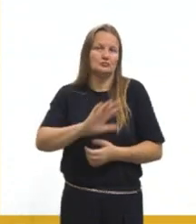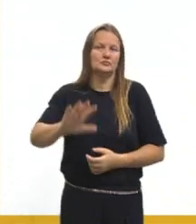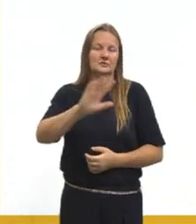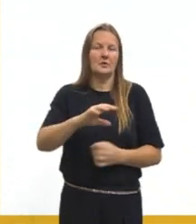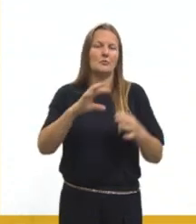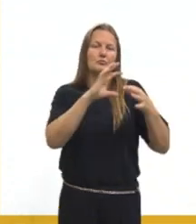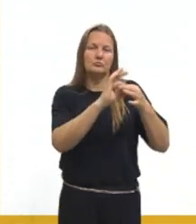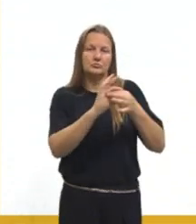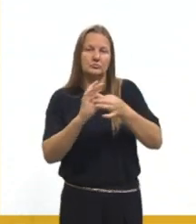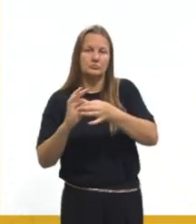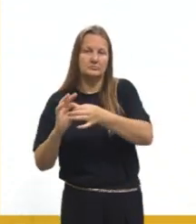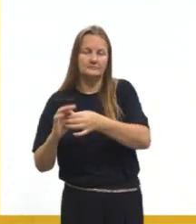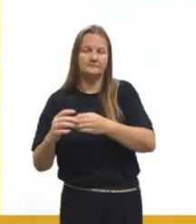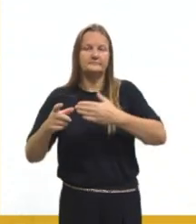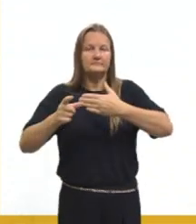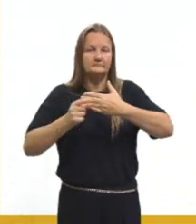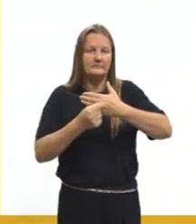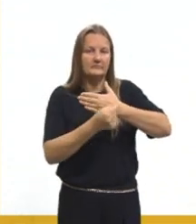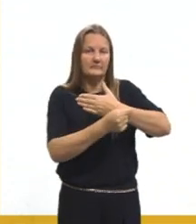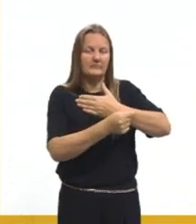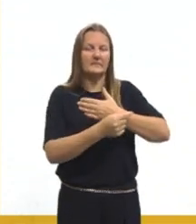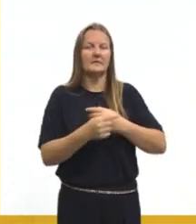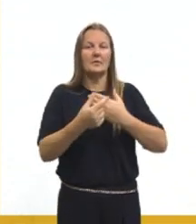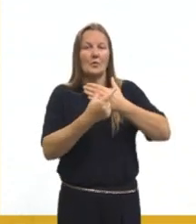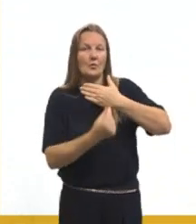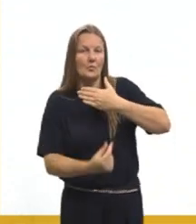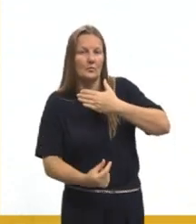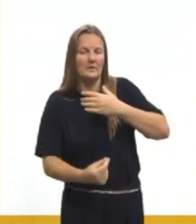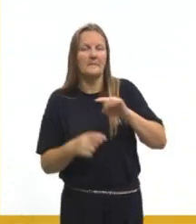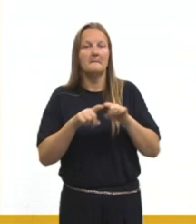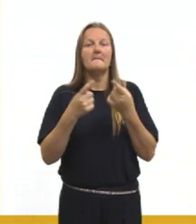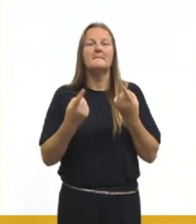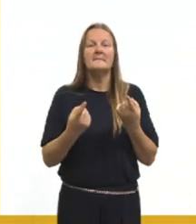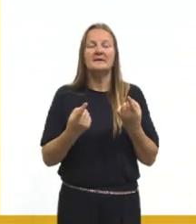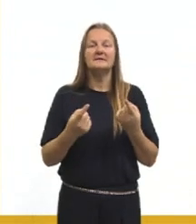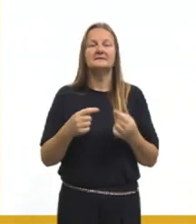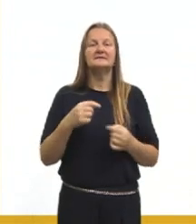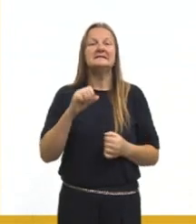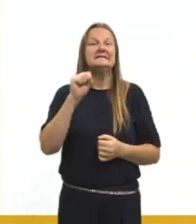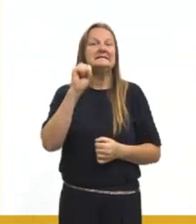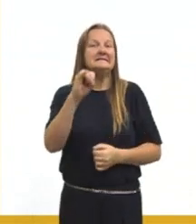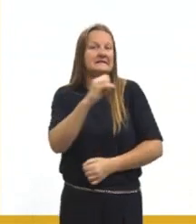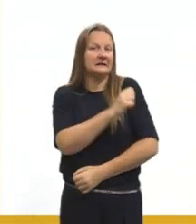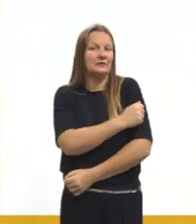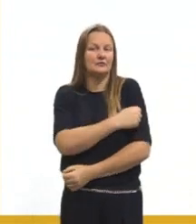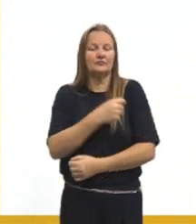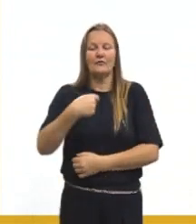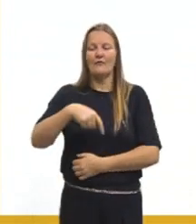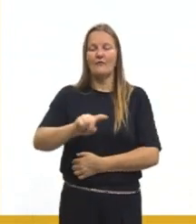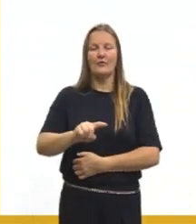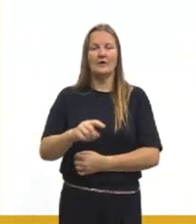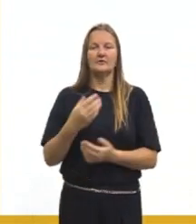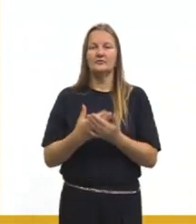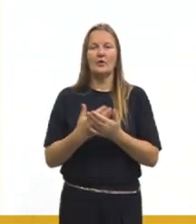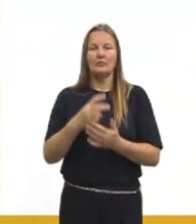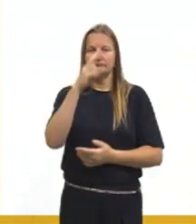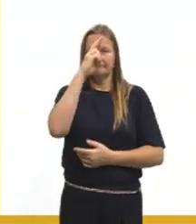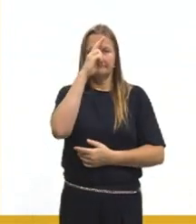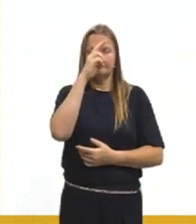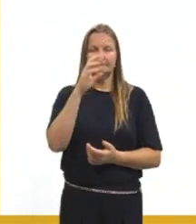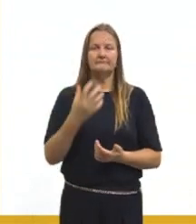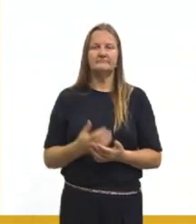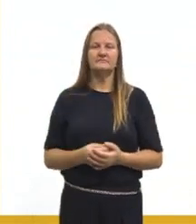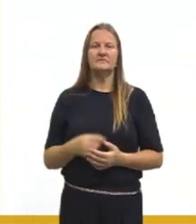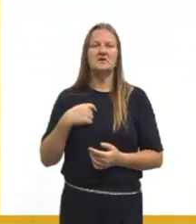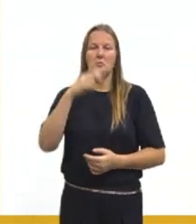coerente essa cobrança de conteúdo mas o aluno que foi para o exame somente com o estudo do ensino médio né